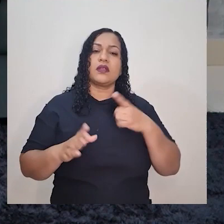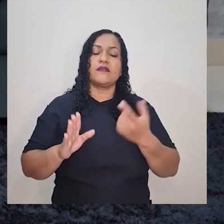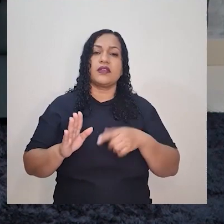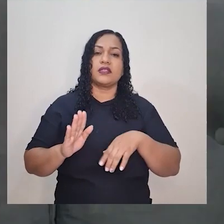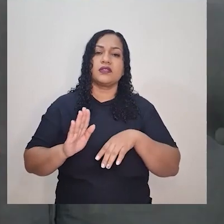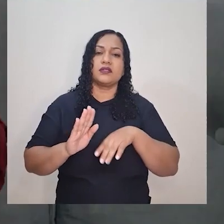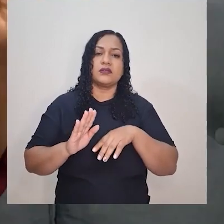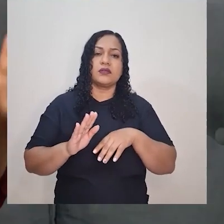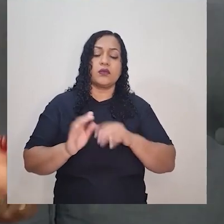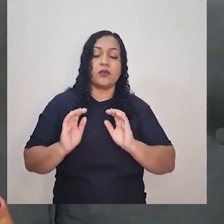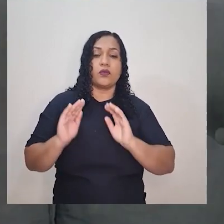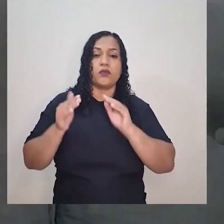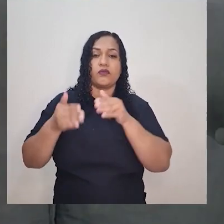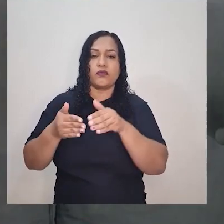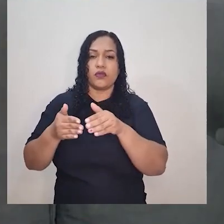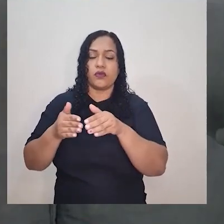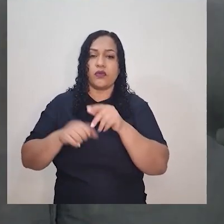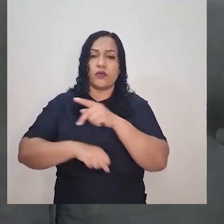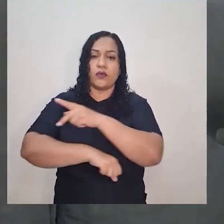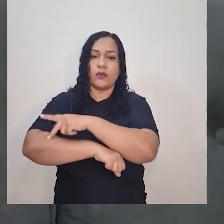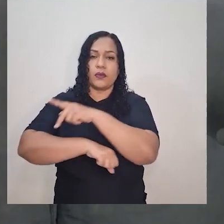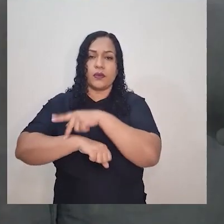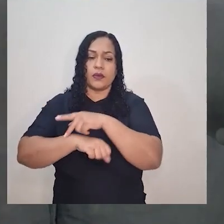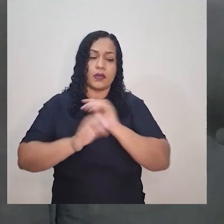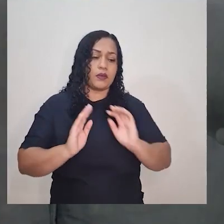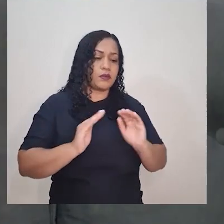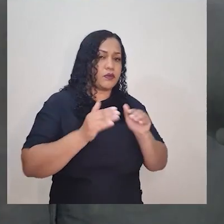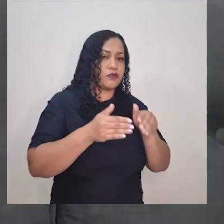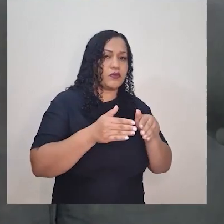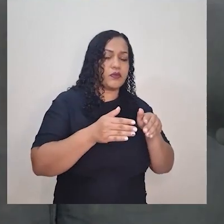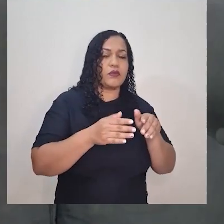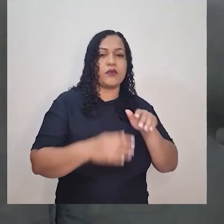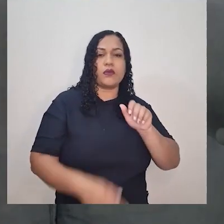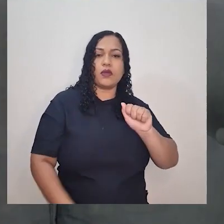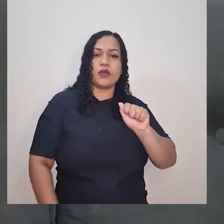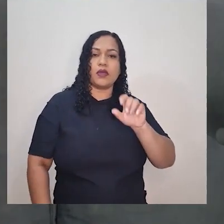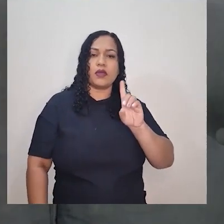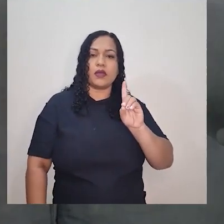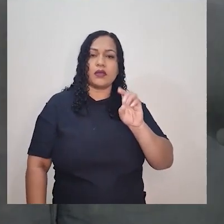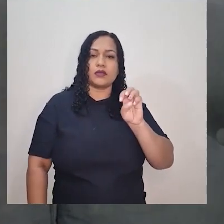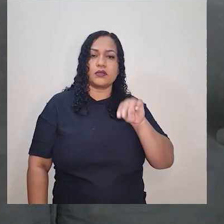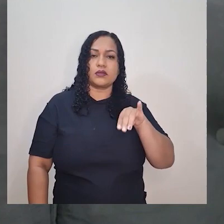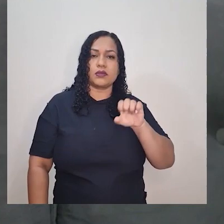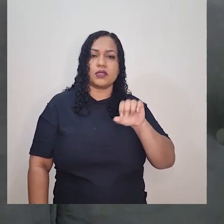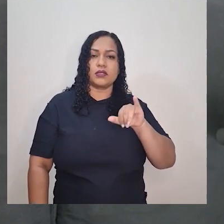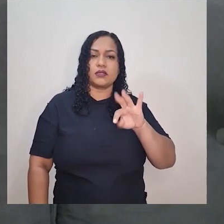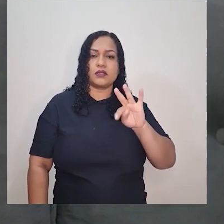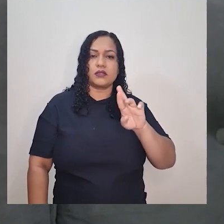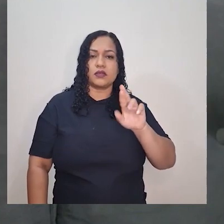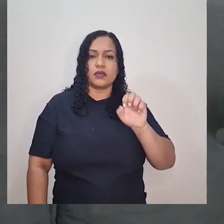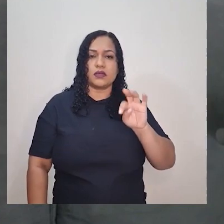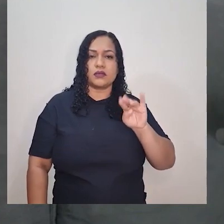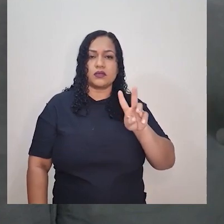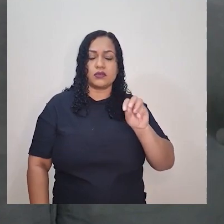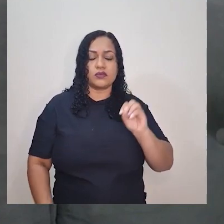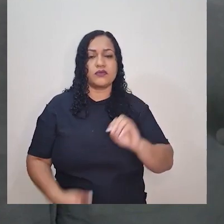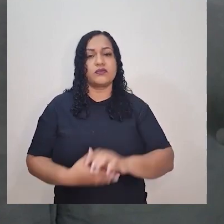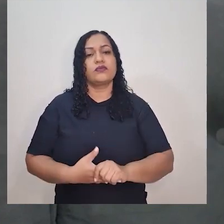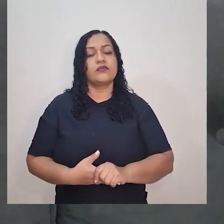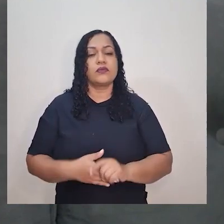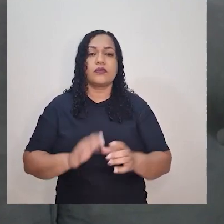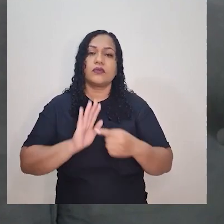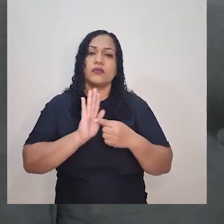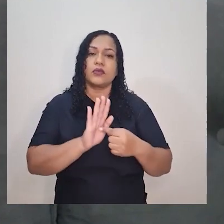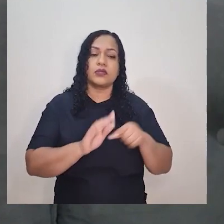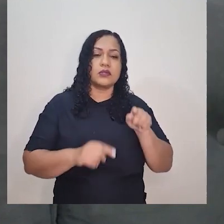dois eixos, o aspecto pedagógico e o aspecto administrativo. No aspecto administrativo, nós levamos em consideração